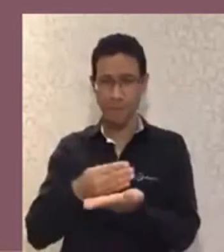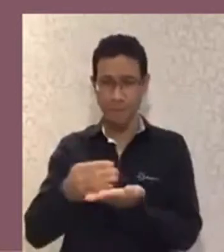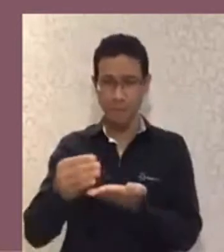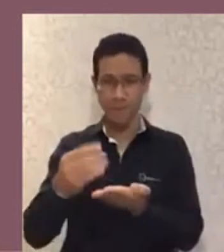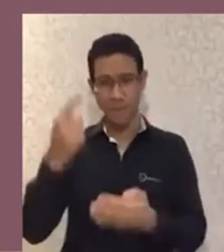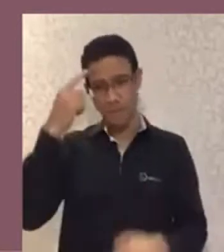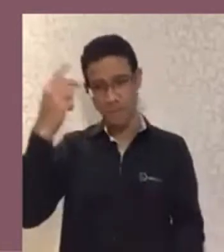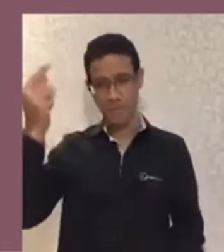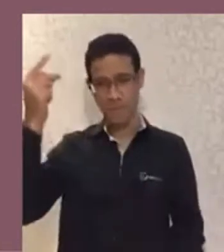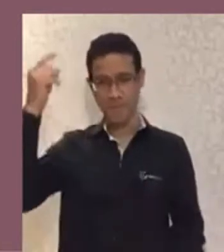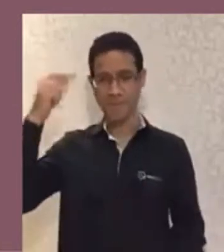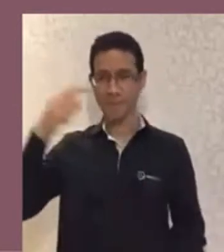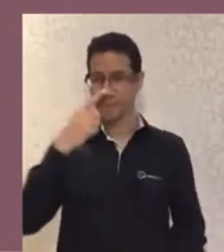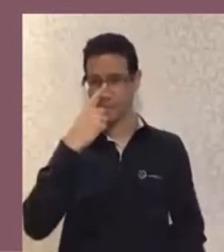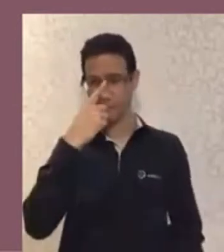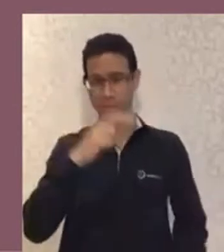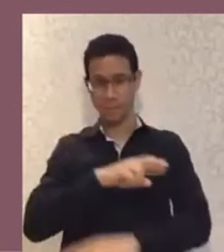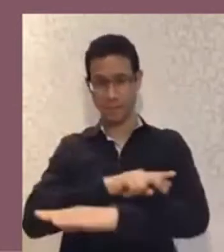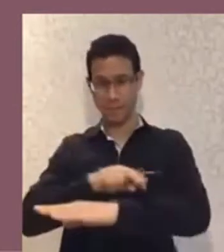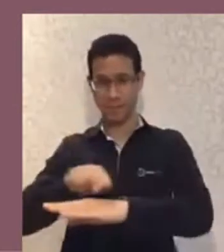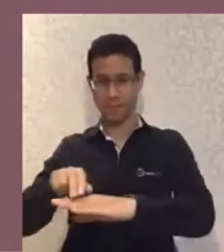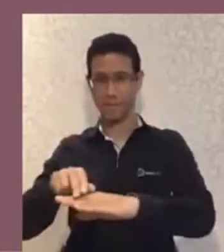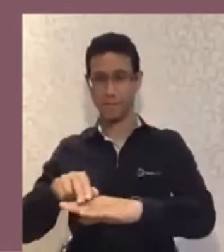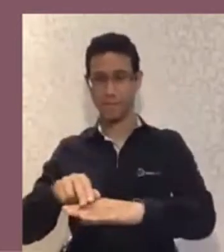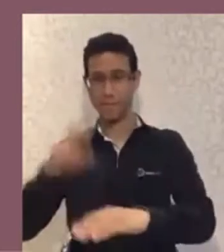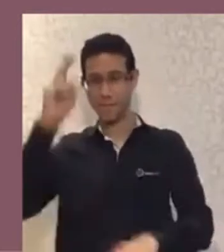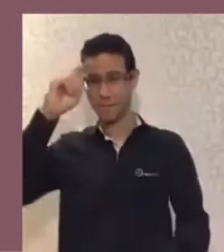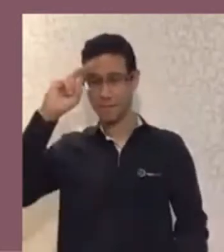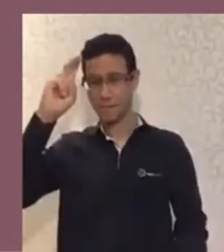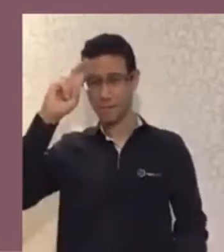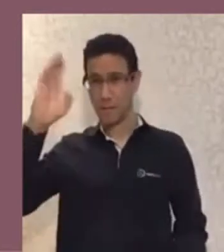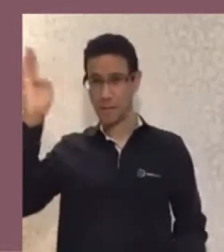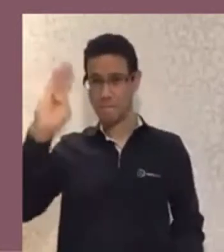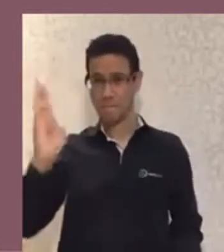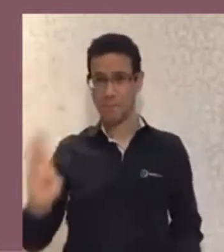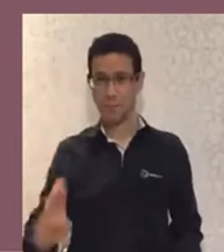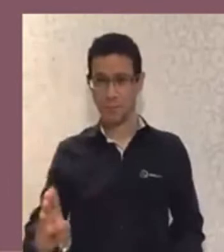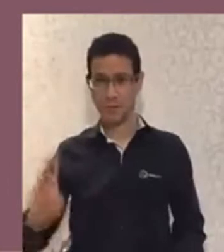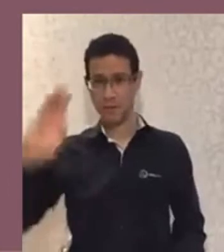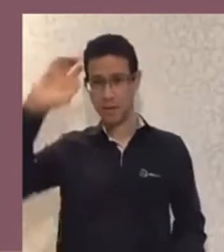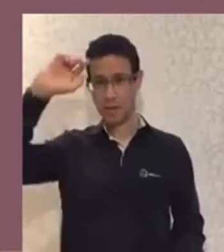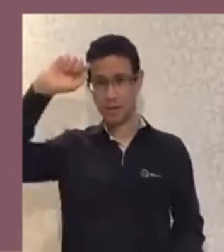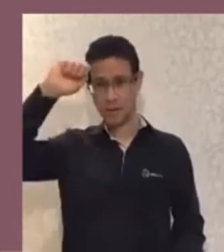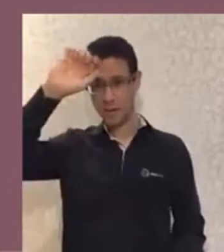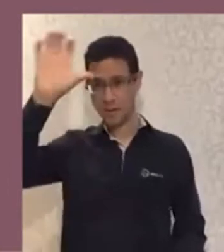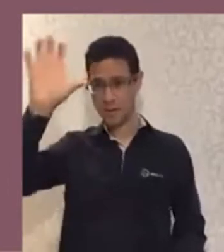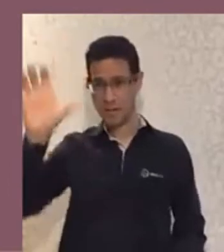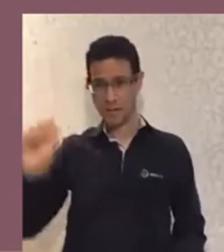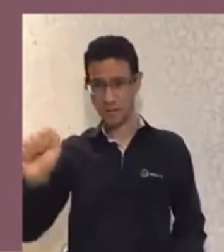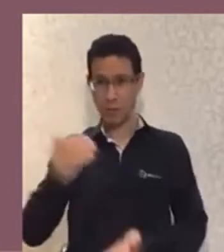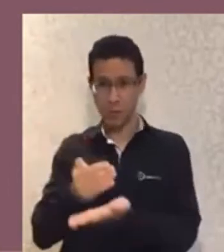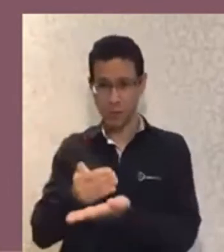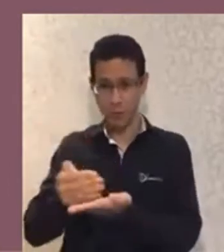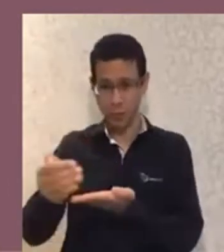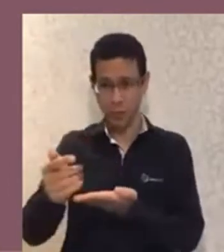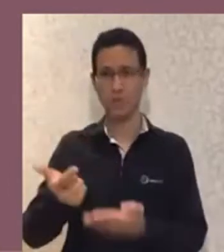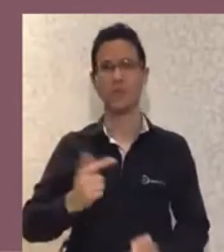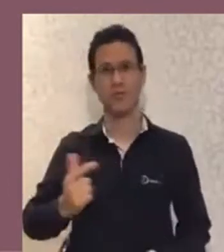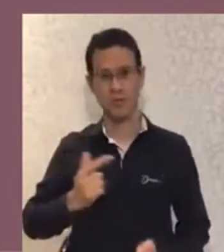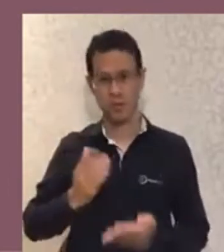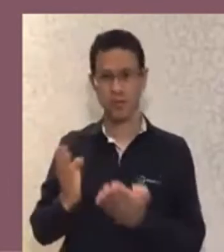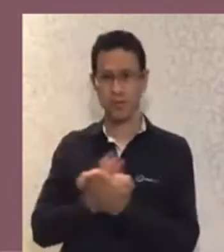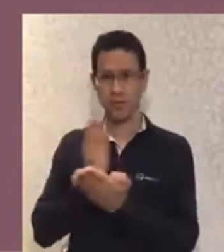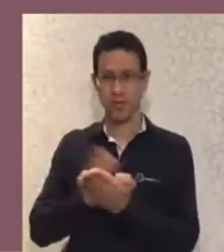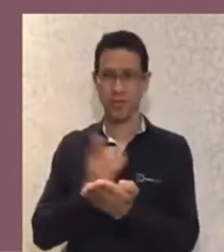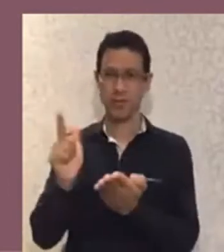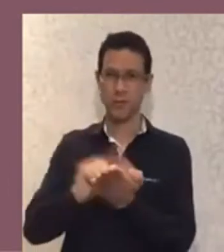étnico-raciais para o ensino de história e cultura afro-brasileira e africana começaram a ser discutidas, que houve publicações em jornais, em revistas,